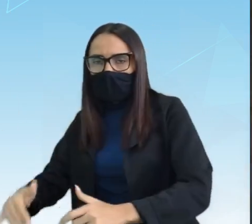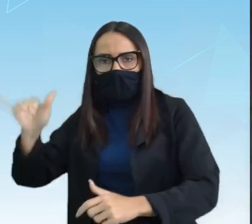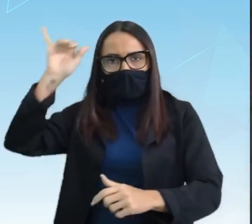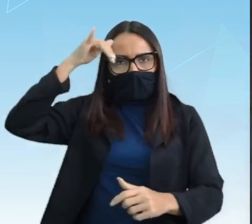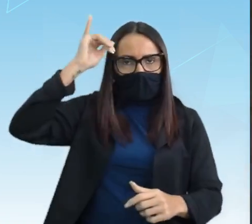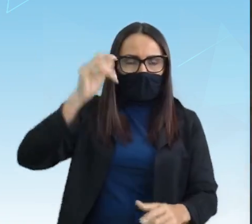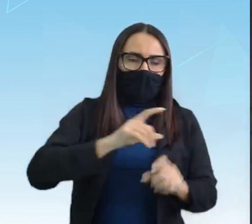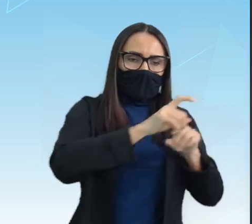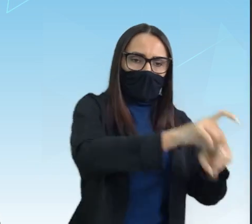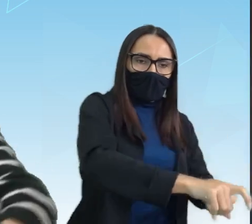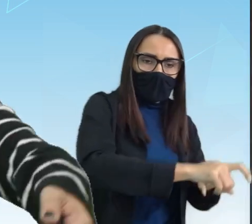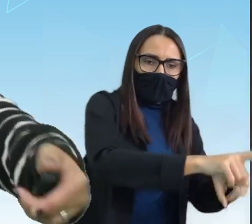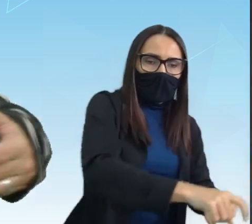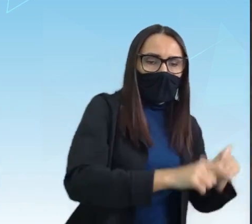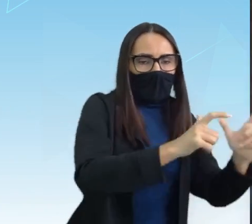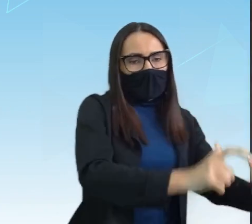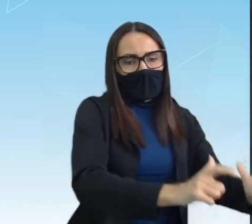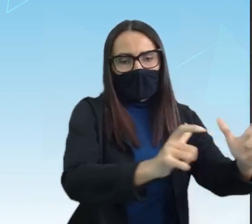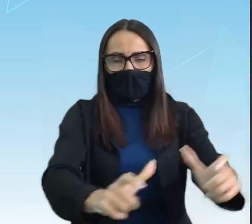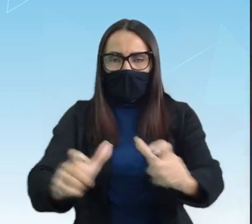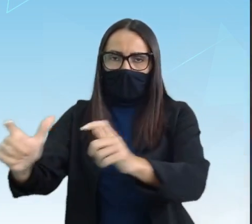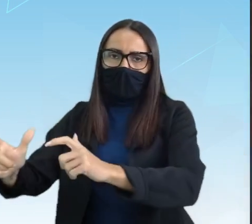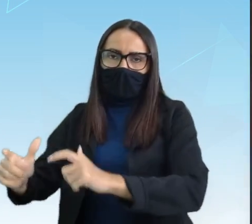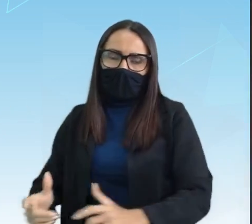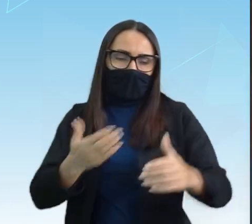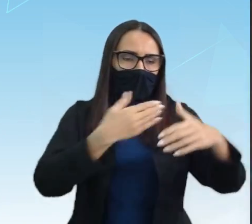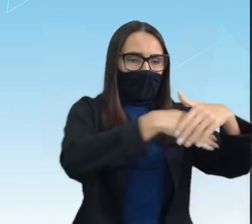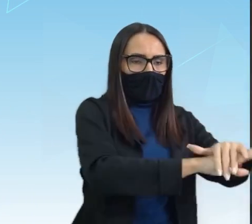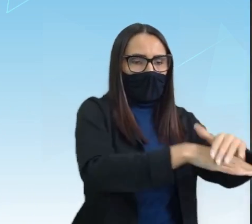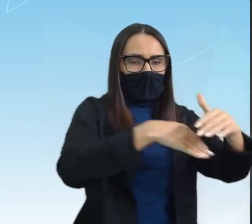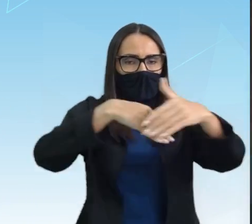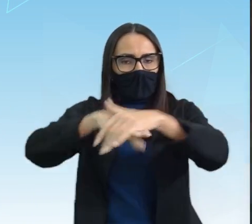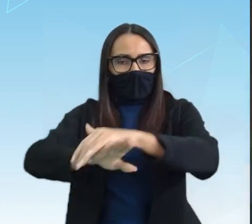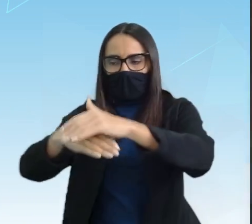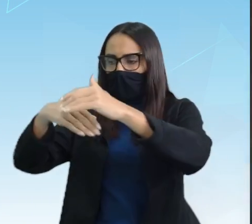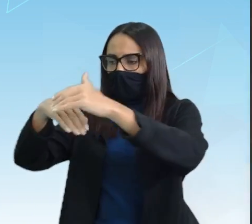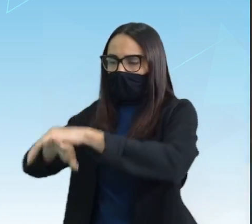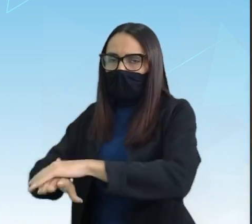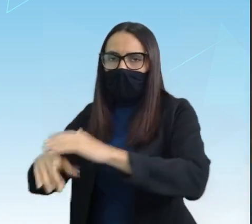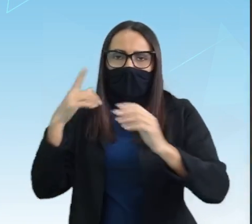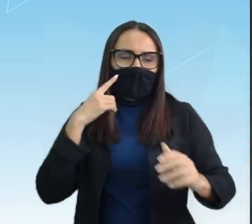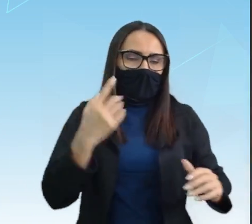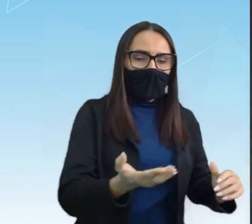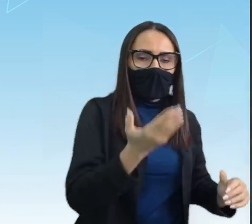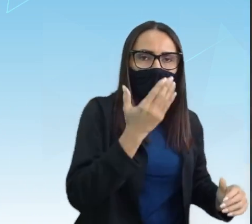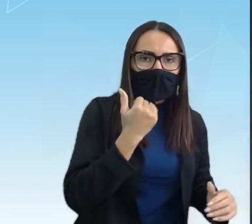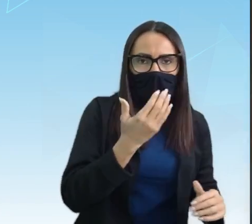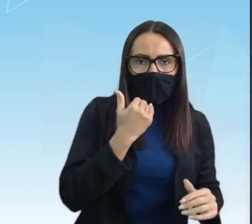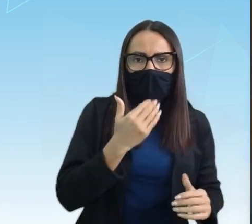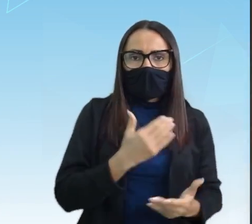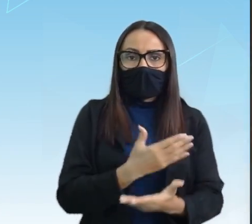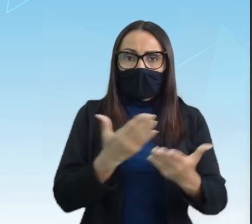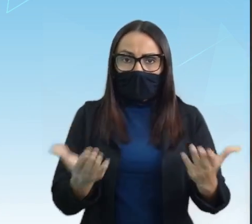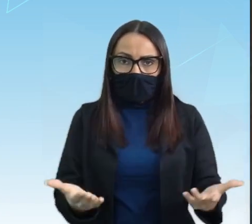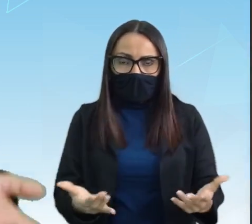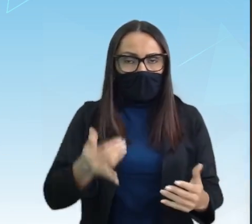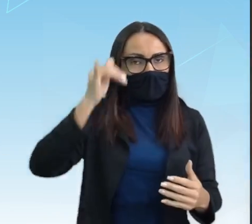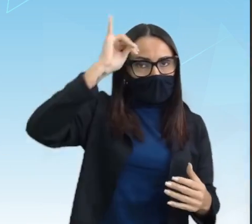as sementes, lugares que era para poder guardar a refeição do gado, a ração do gado.